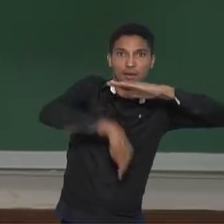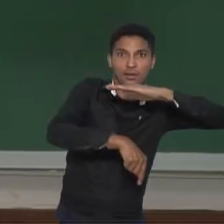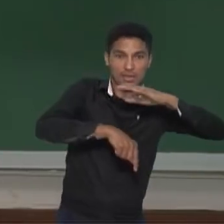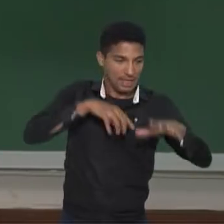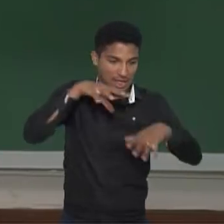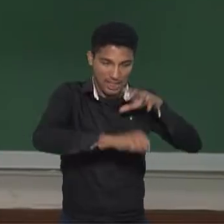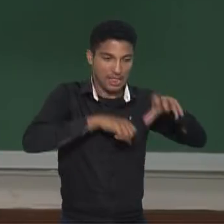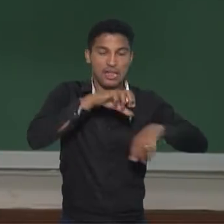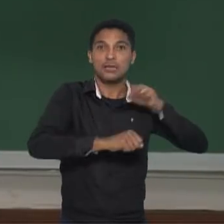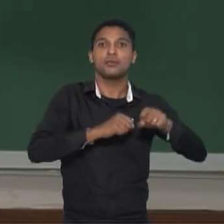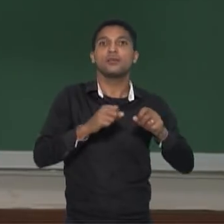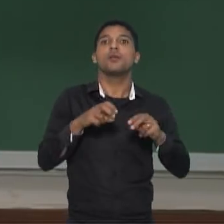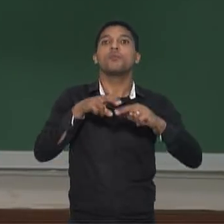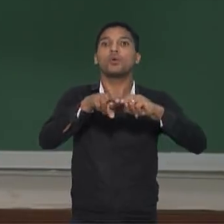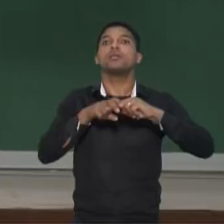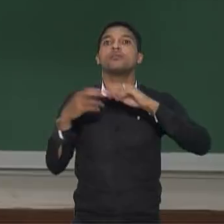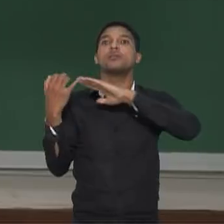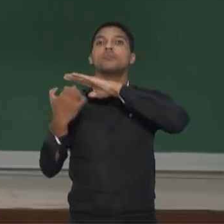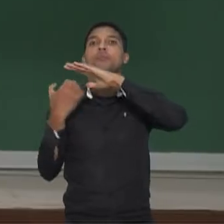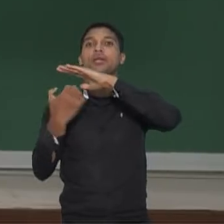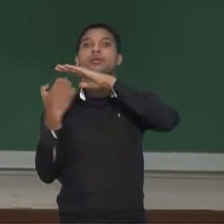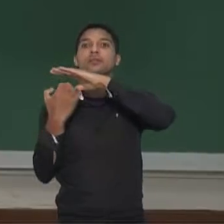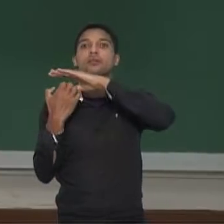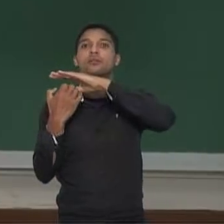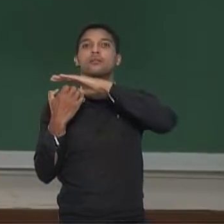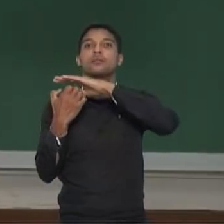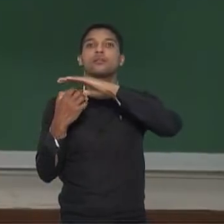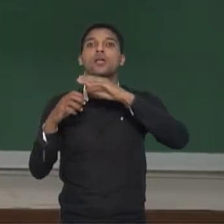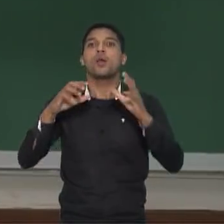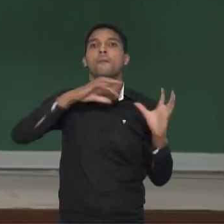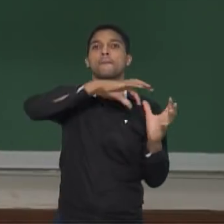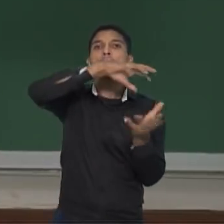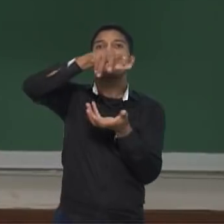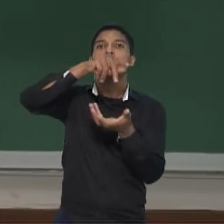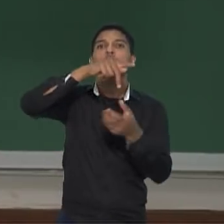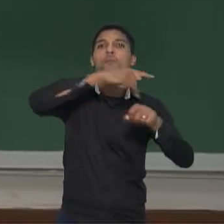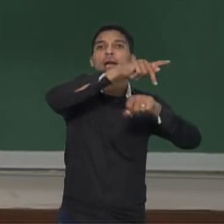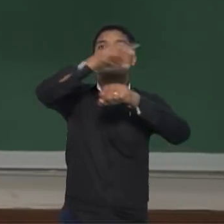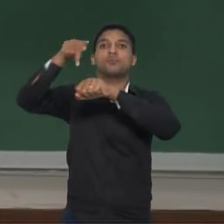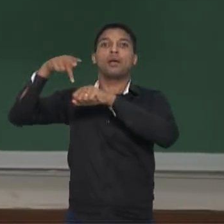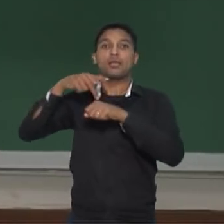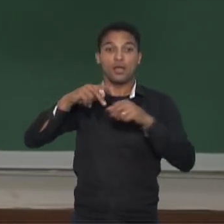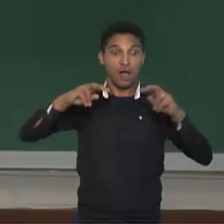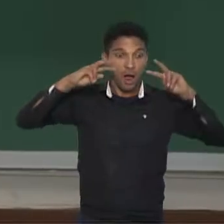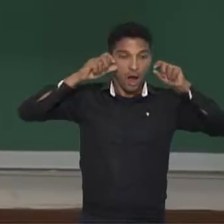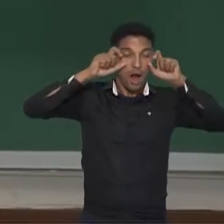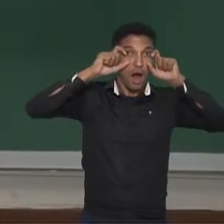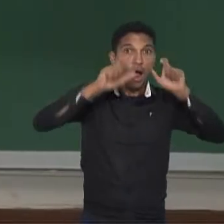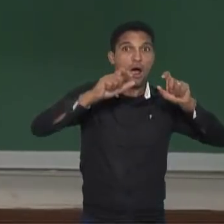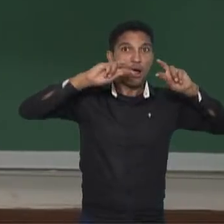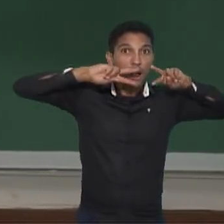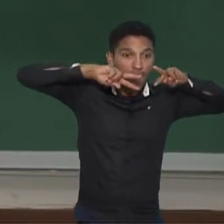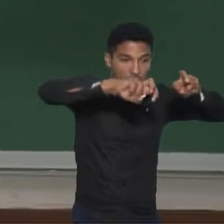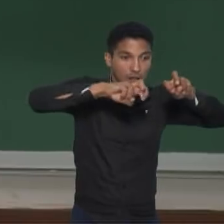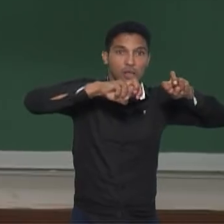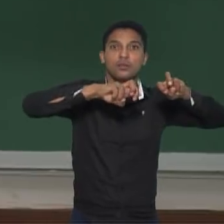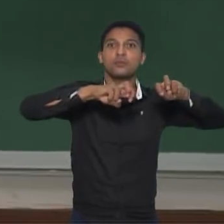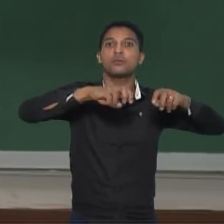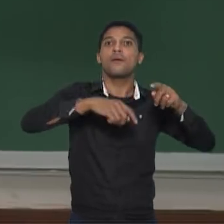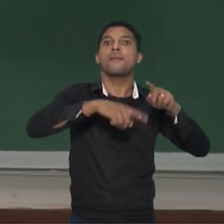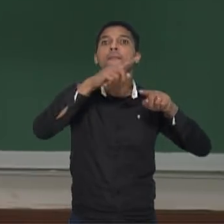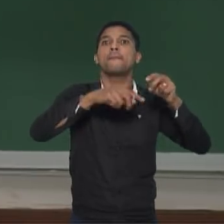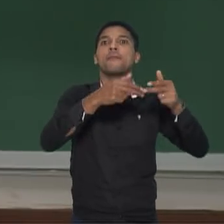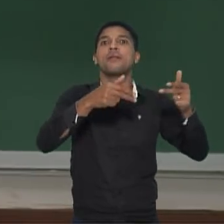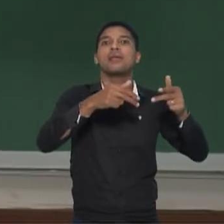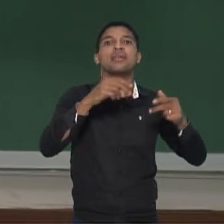para outros países, porque vão lá buscar mais produtos naturais para explorar e também para